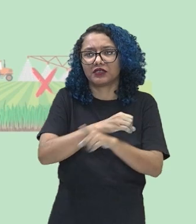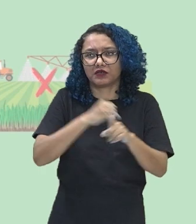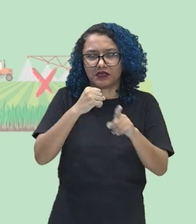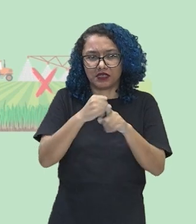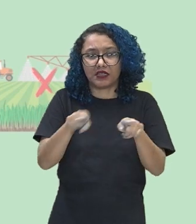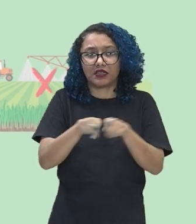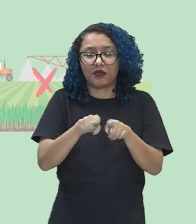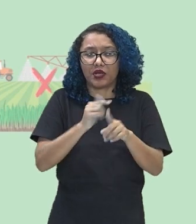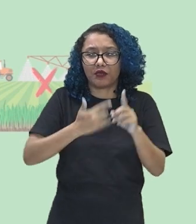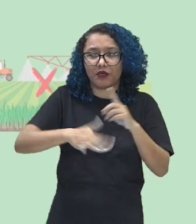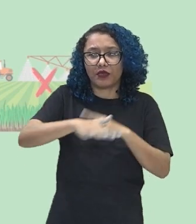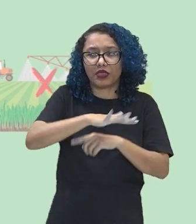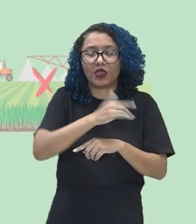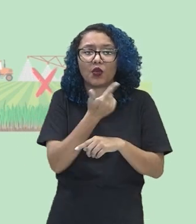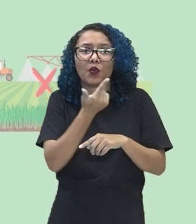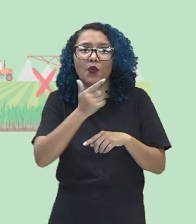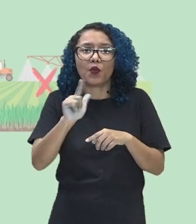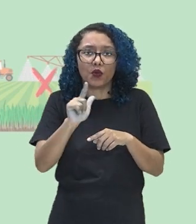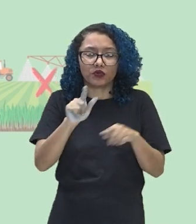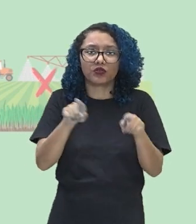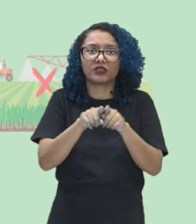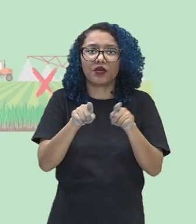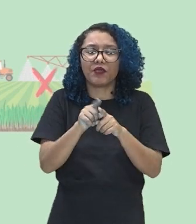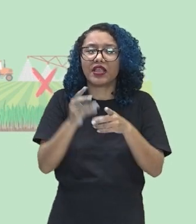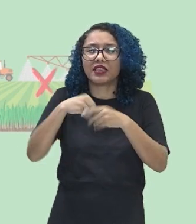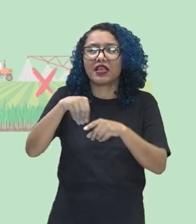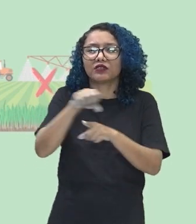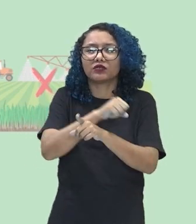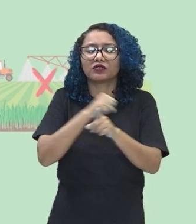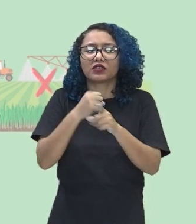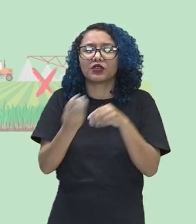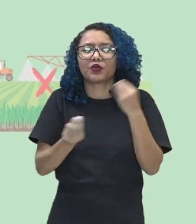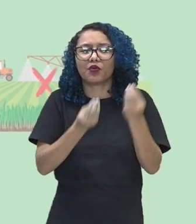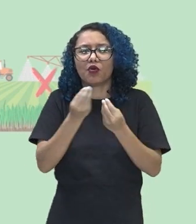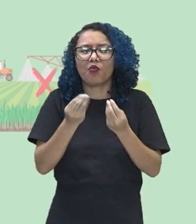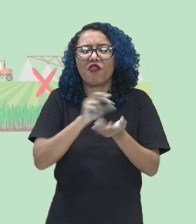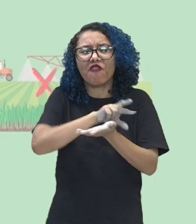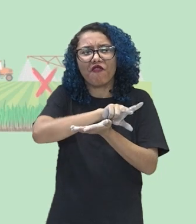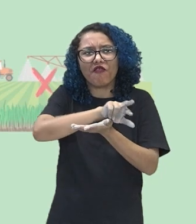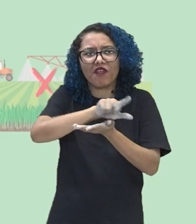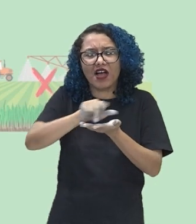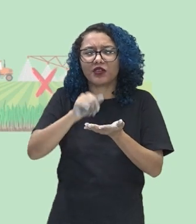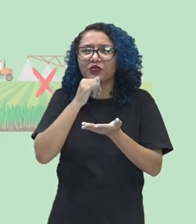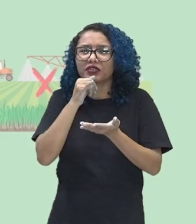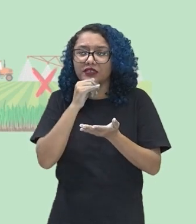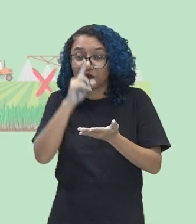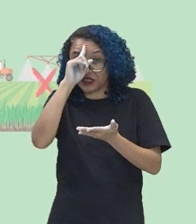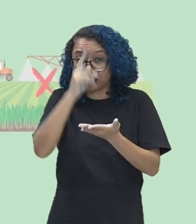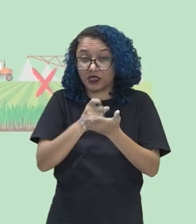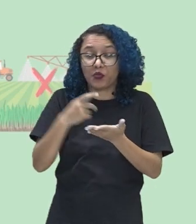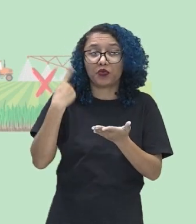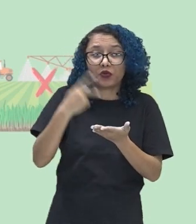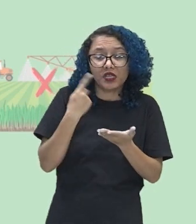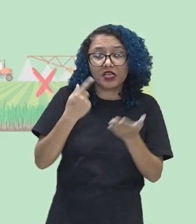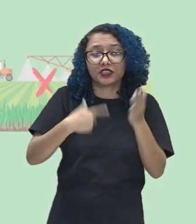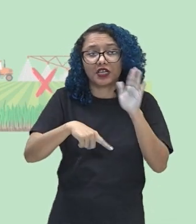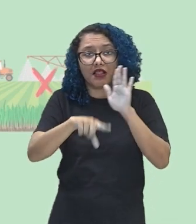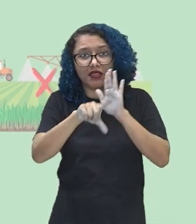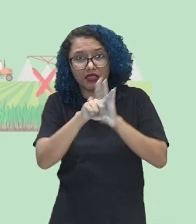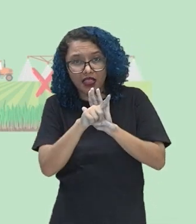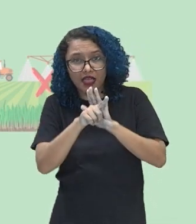nível social. A nível social nós temos várias coisas aqui, decisões políticas, né? Legislação